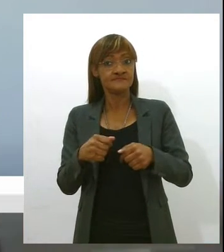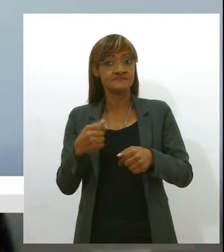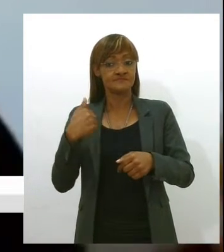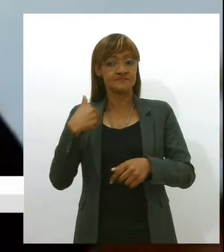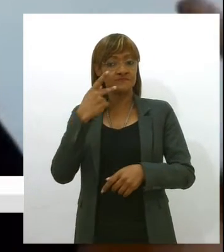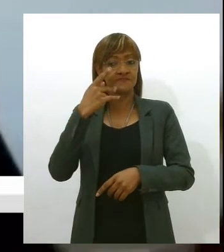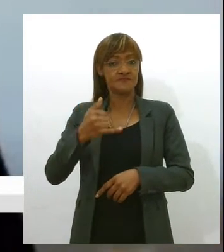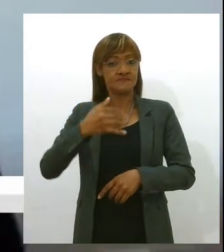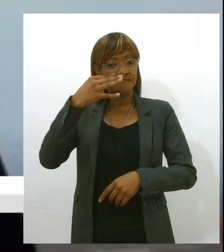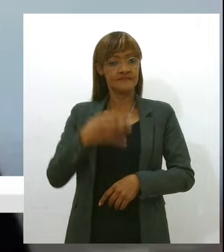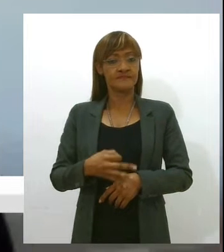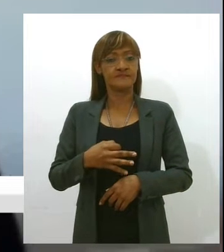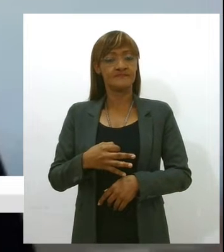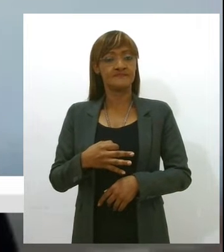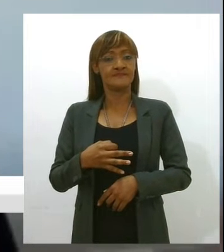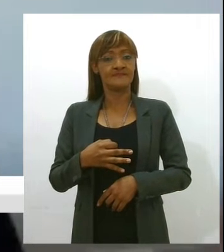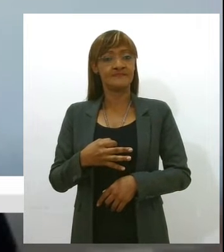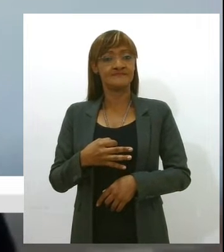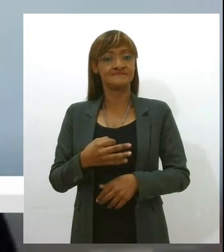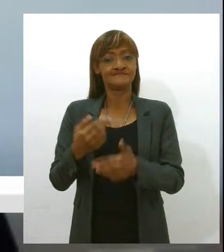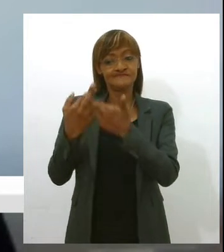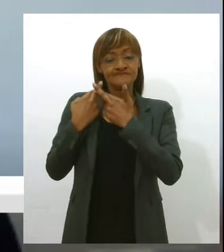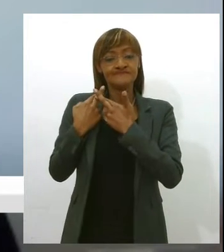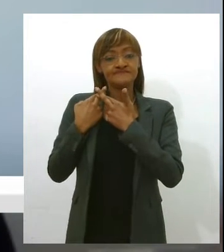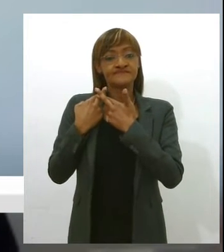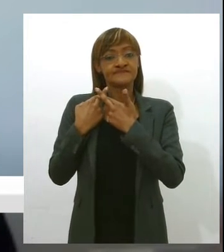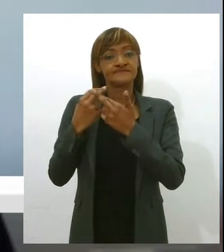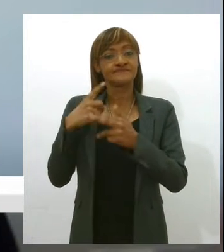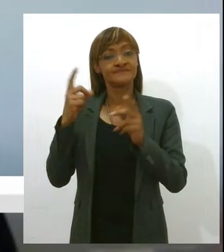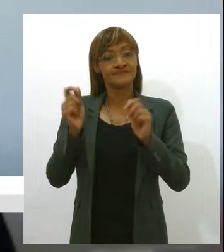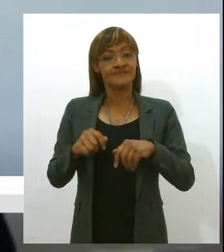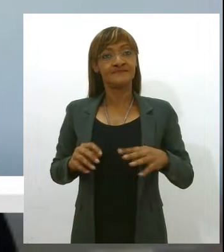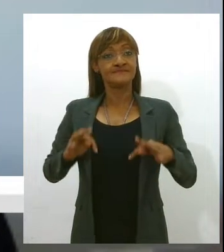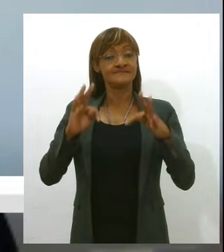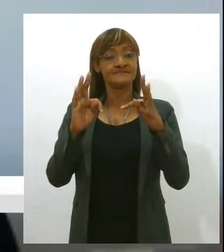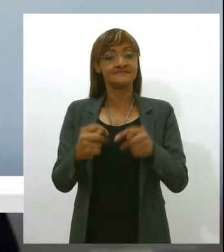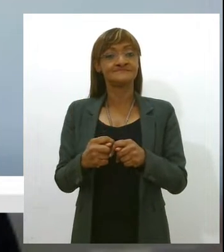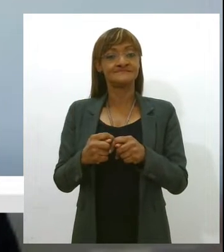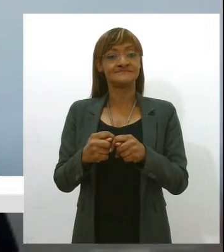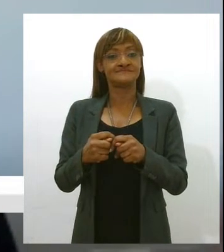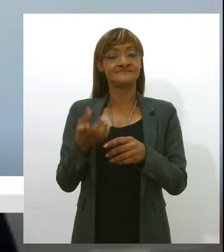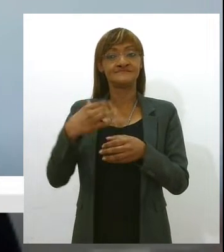pai carregado desses todos esses questionamentos, dessas coisas. Então